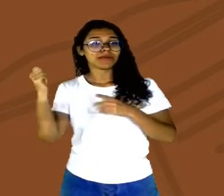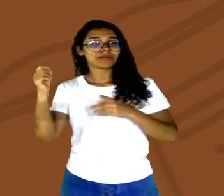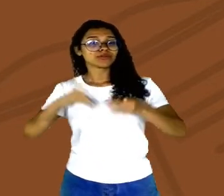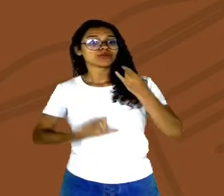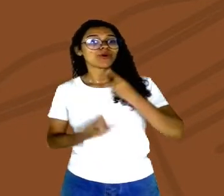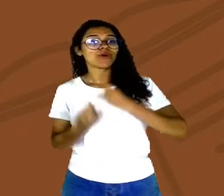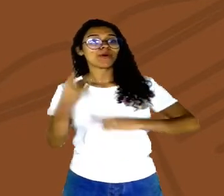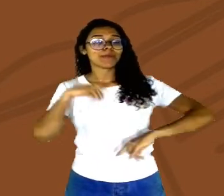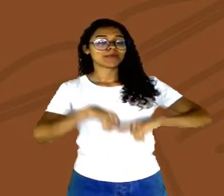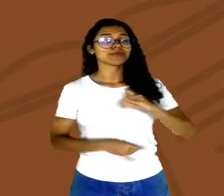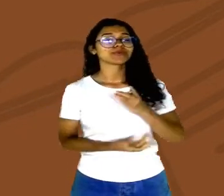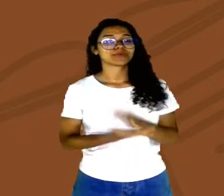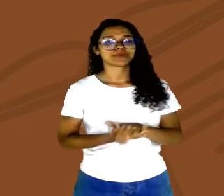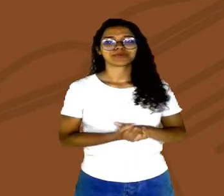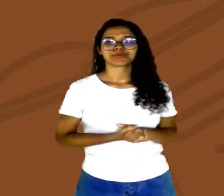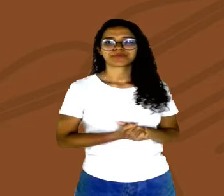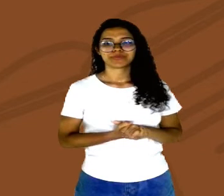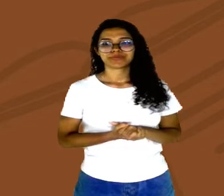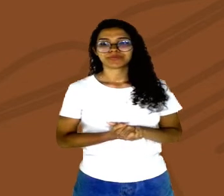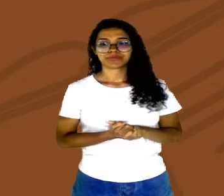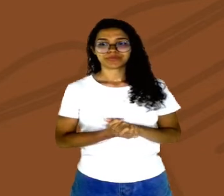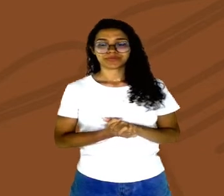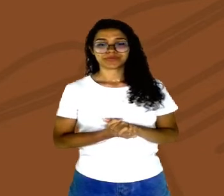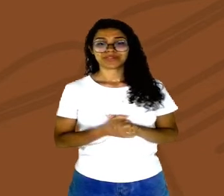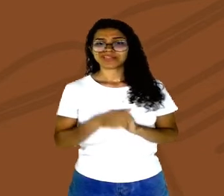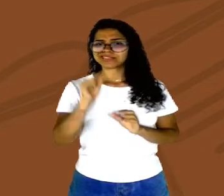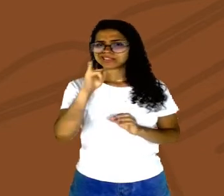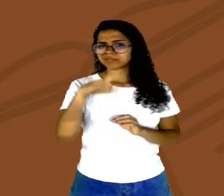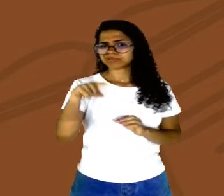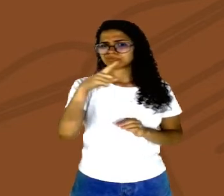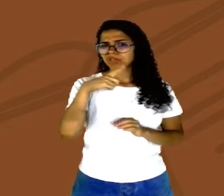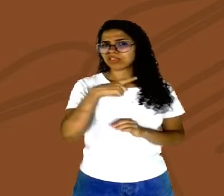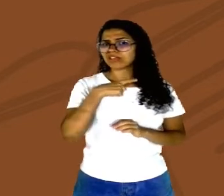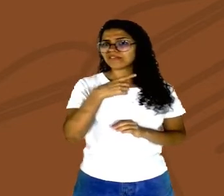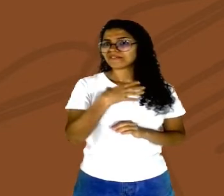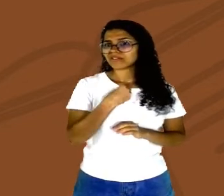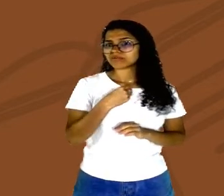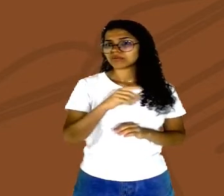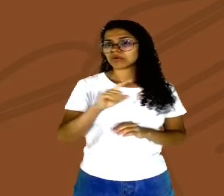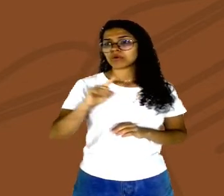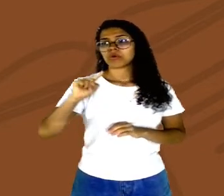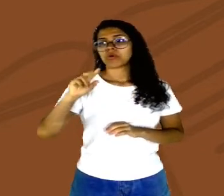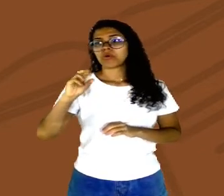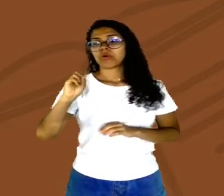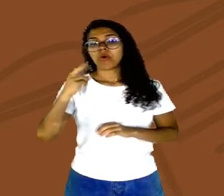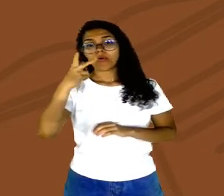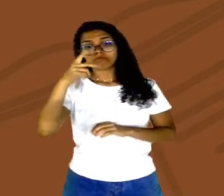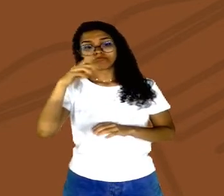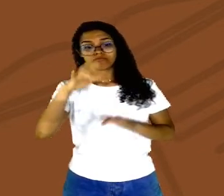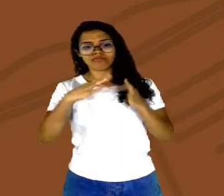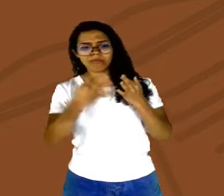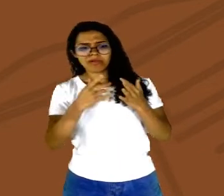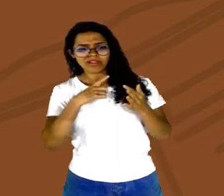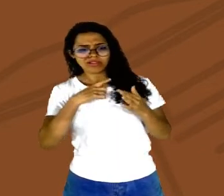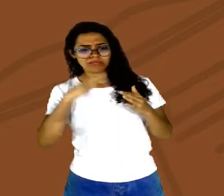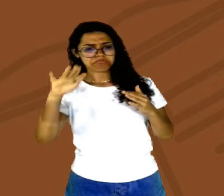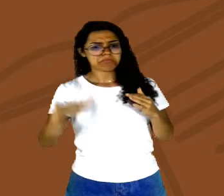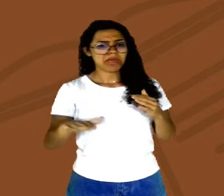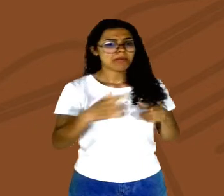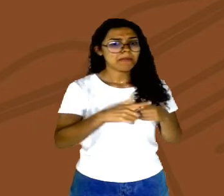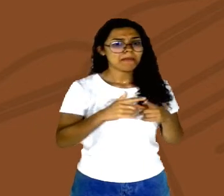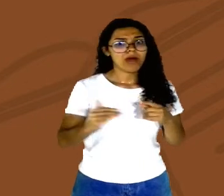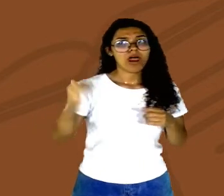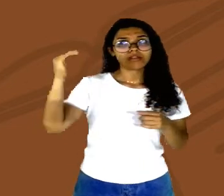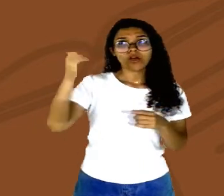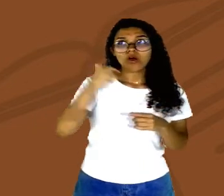produzido pela hipófise. Se você tem um filho, né? Ou se tem alguém da família que tem problema de crescimento, leva ao médico endocrinologista que ele vai tentar fazer um exame